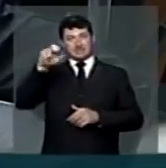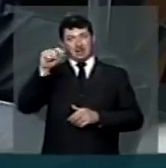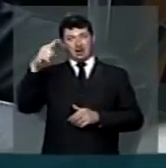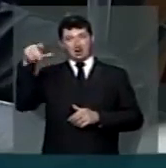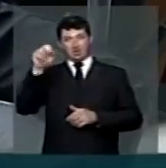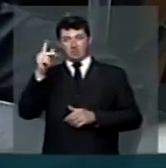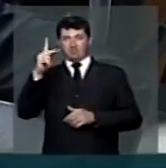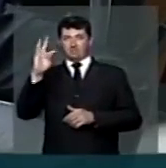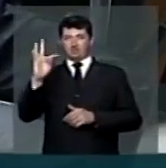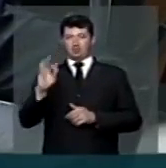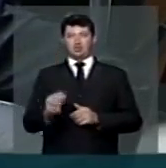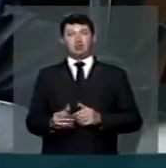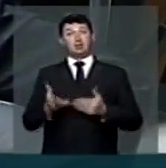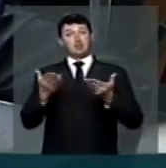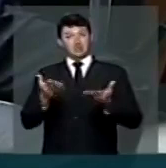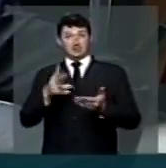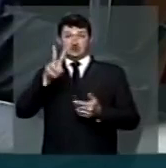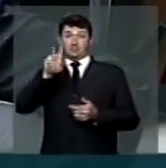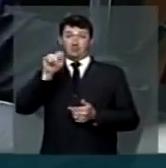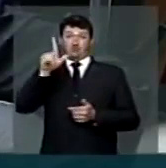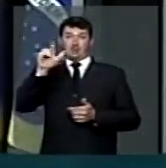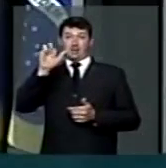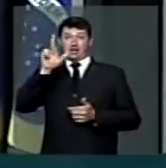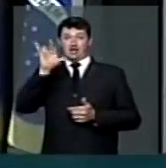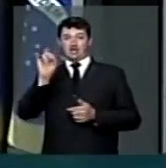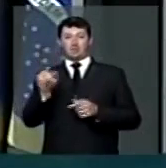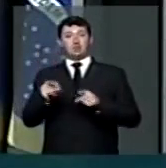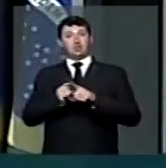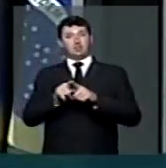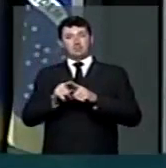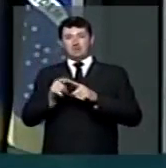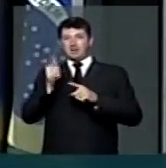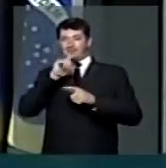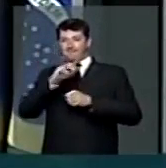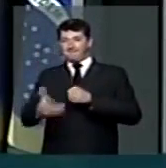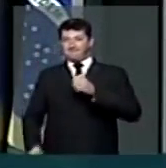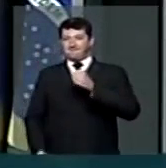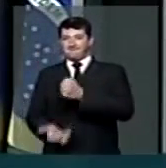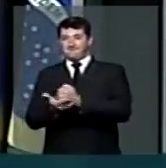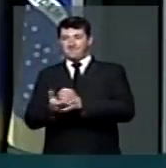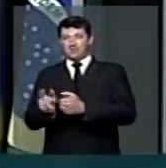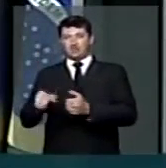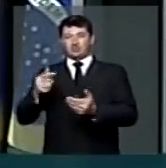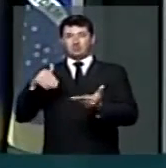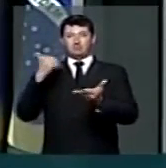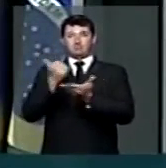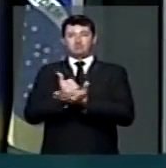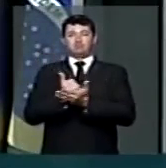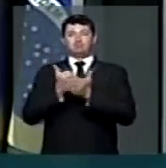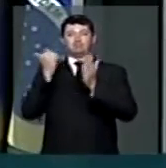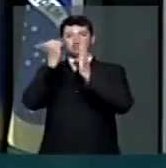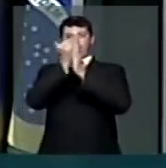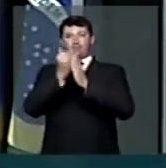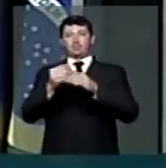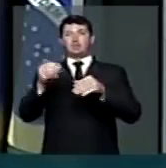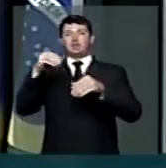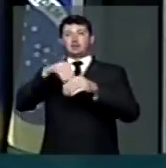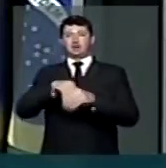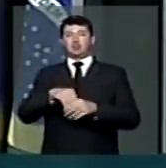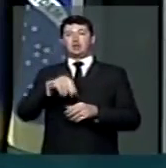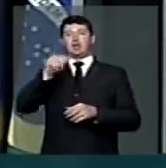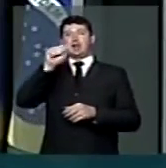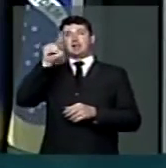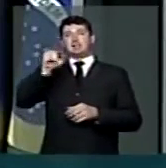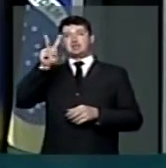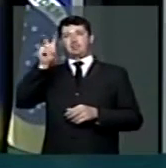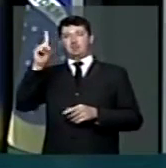PT, e esse senhor Valério teria suprido o Caixa 2 dentro de uma campanha do Eduardo Azeredo. Foi